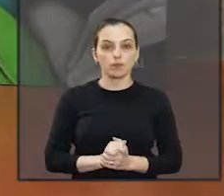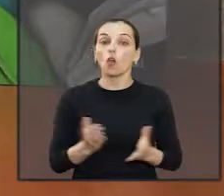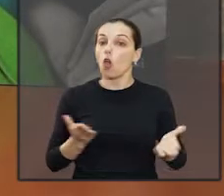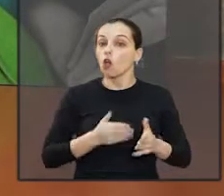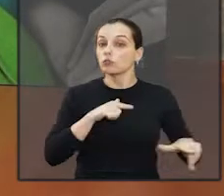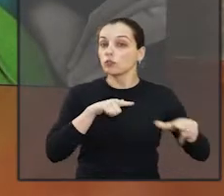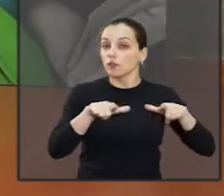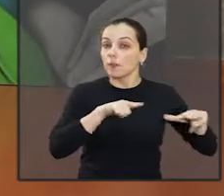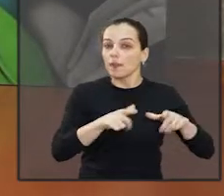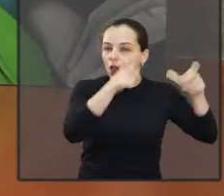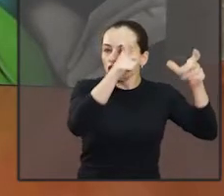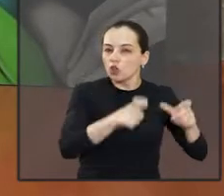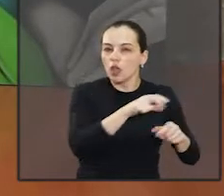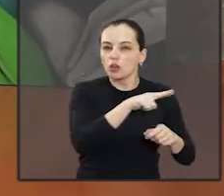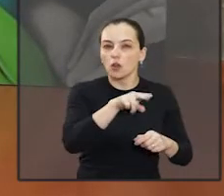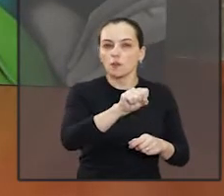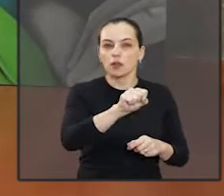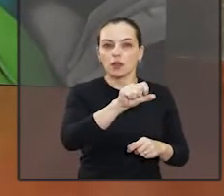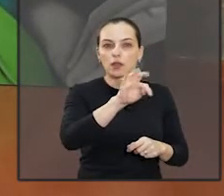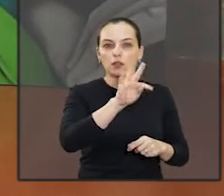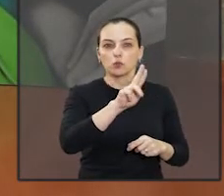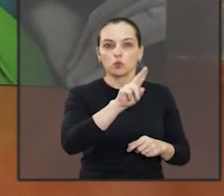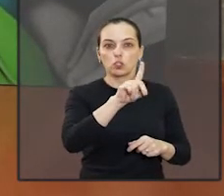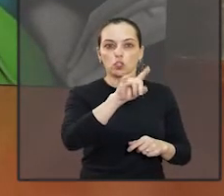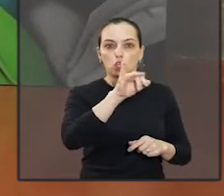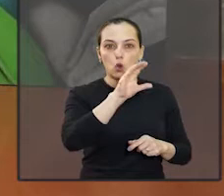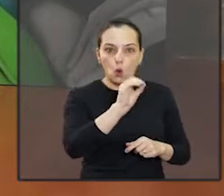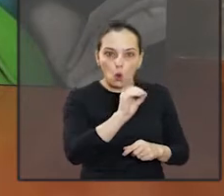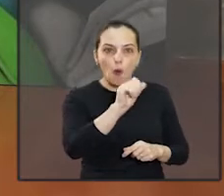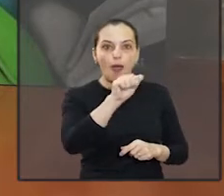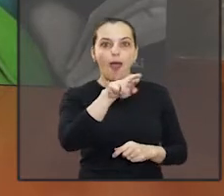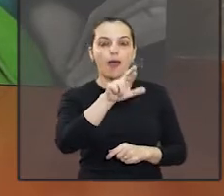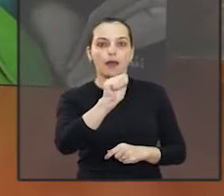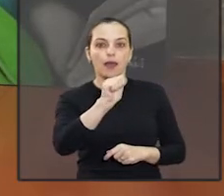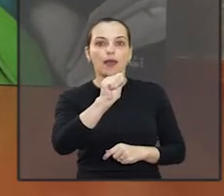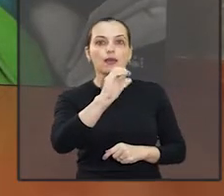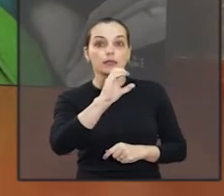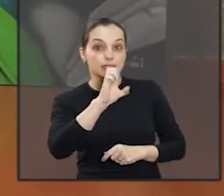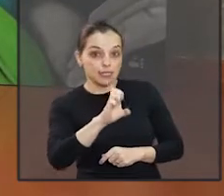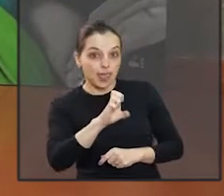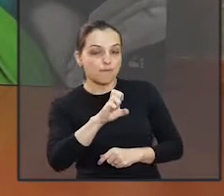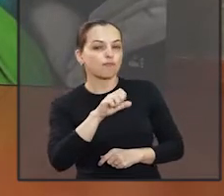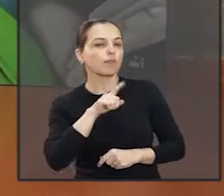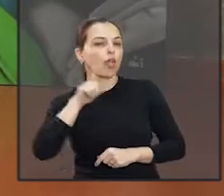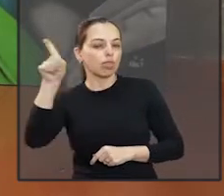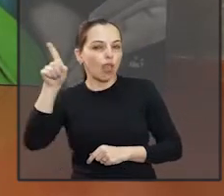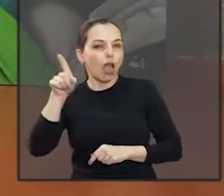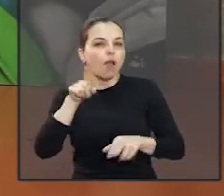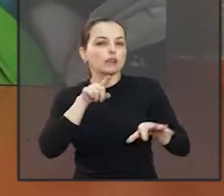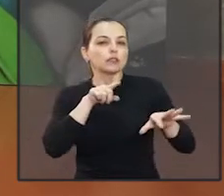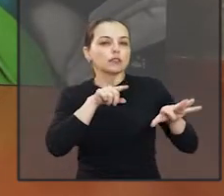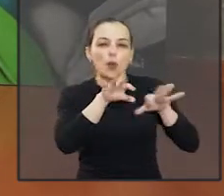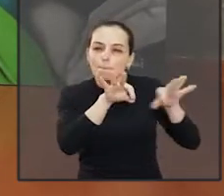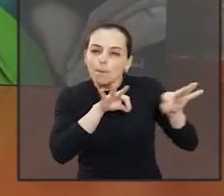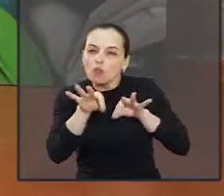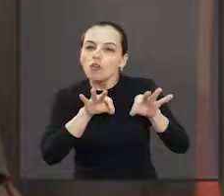Hoje em dia eu atuo no Estúdio Aracê, né, que é um estúdio onde a gente faz. Eu tenho uma pessoa que me ajuda